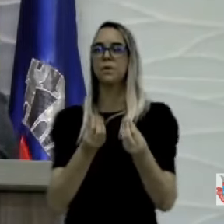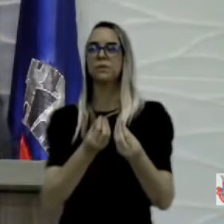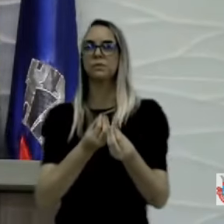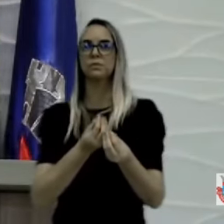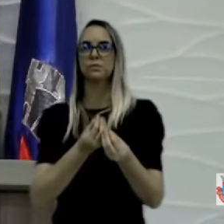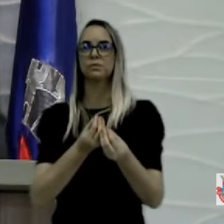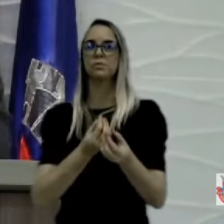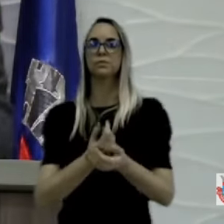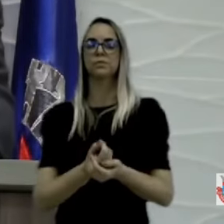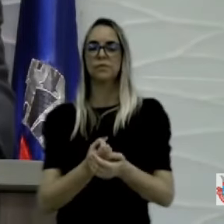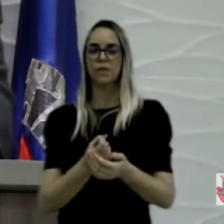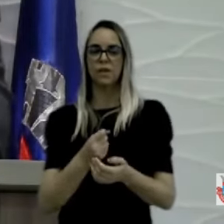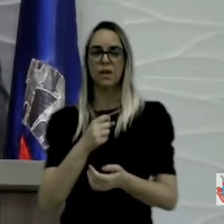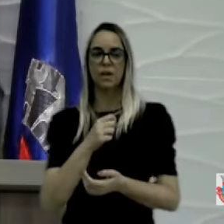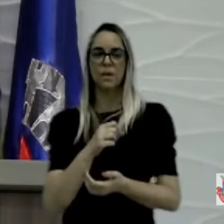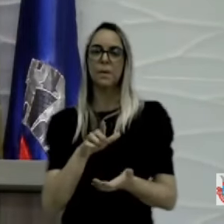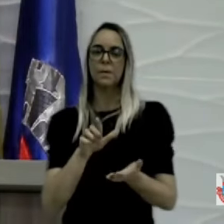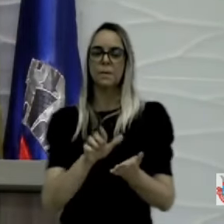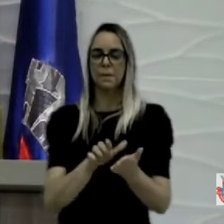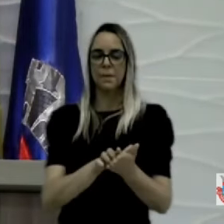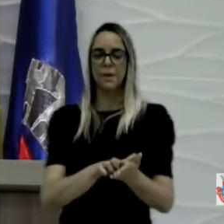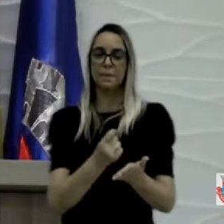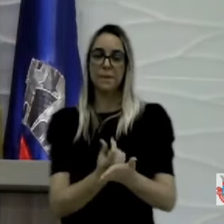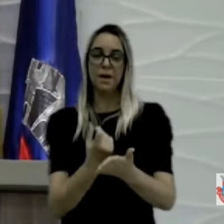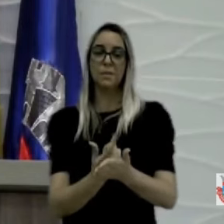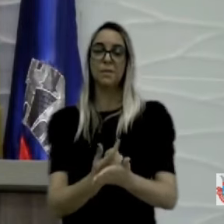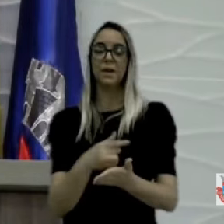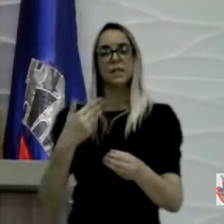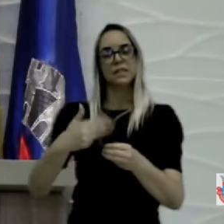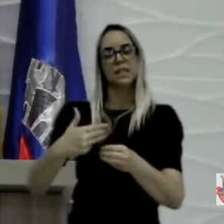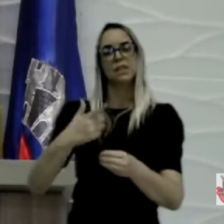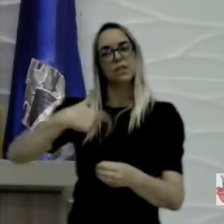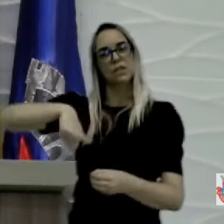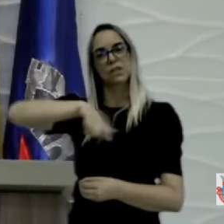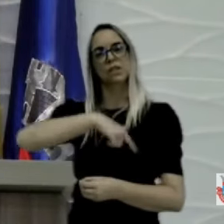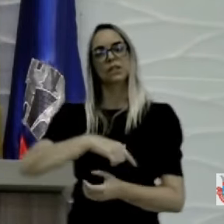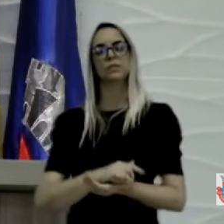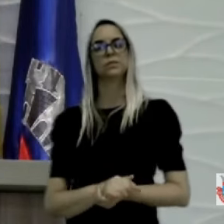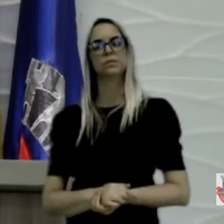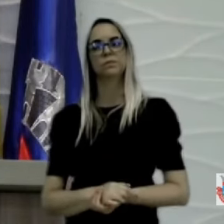inchando a folha de pagamento do nosso município. Mas, bora pra cá.